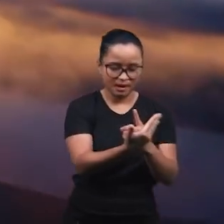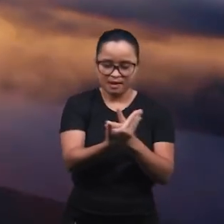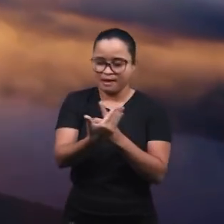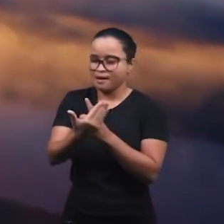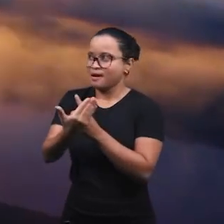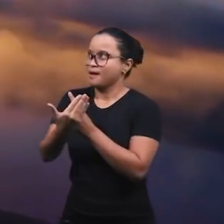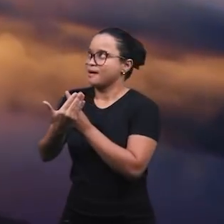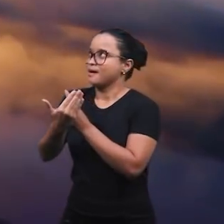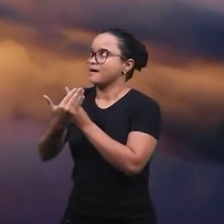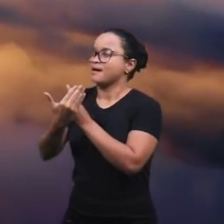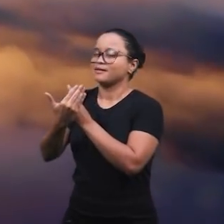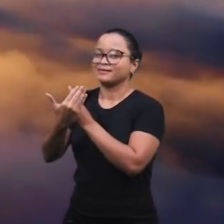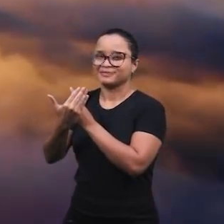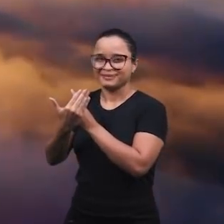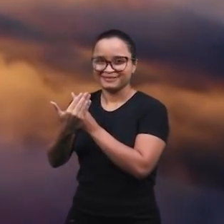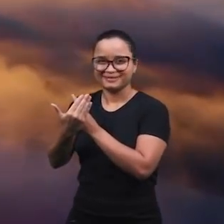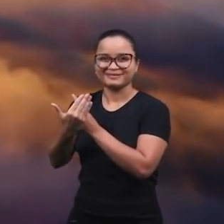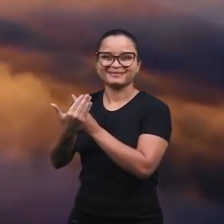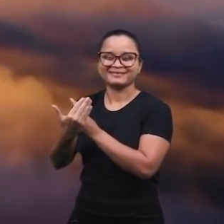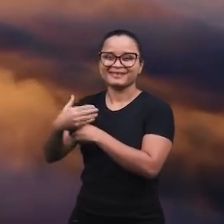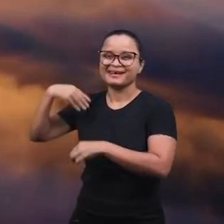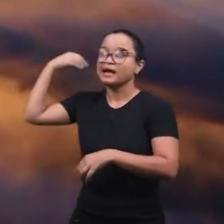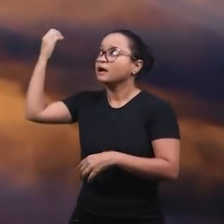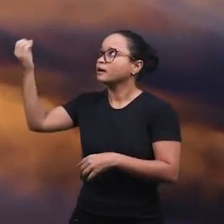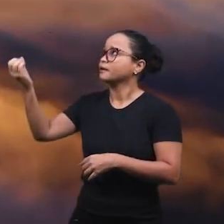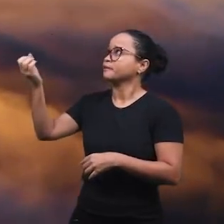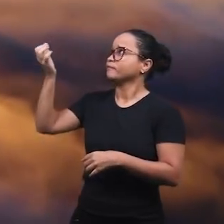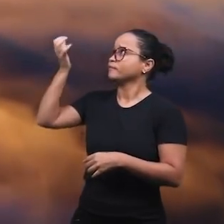Ele faz nascer a luz,